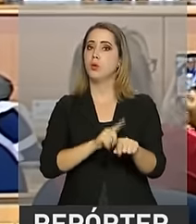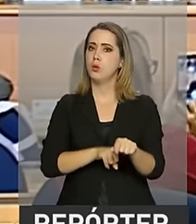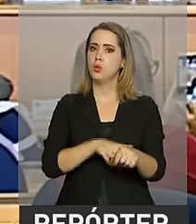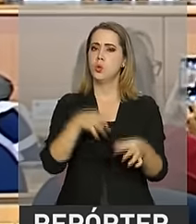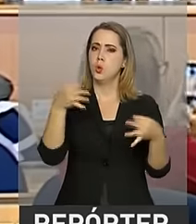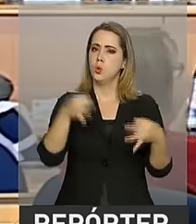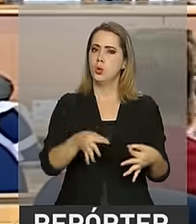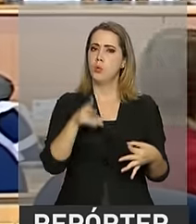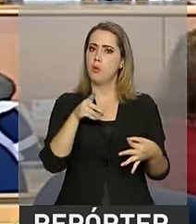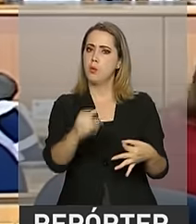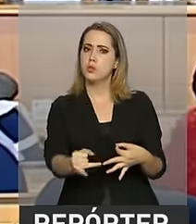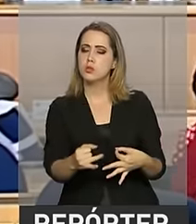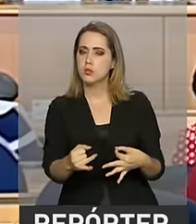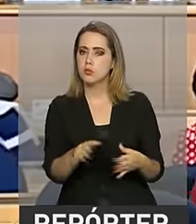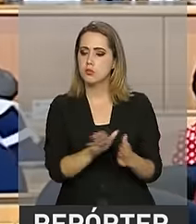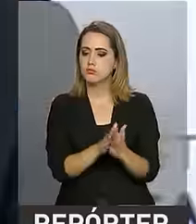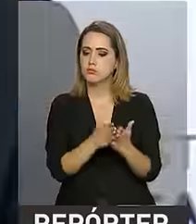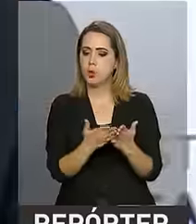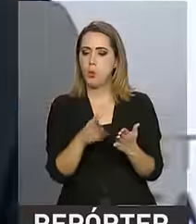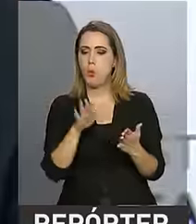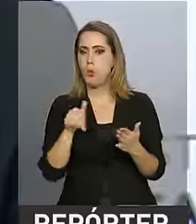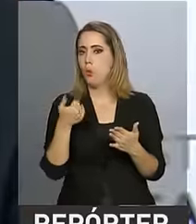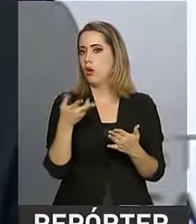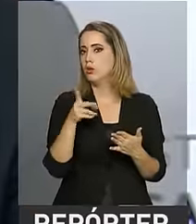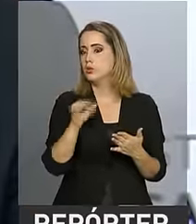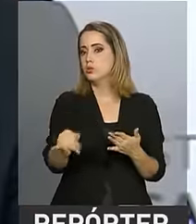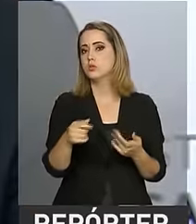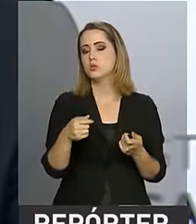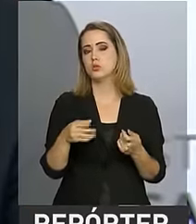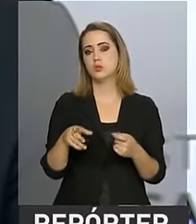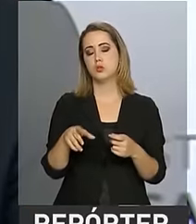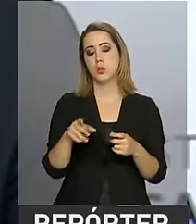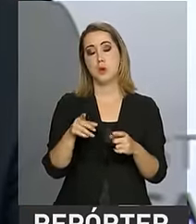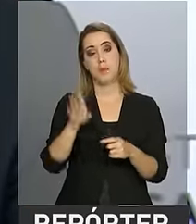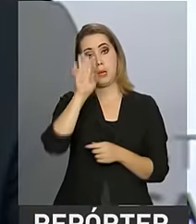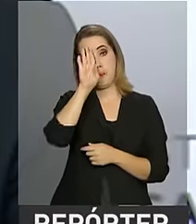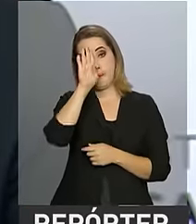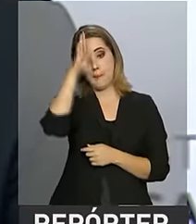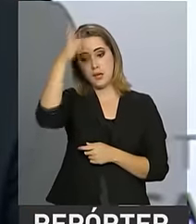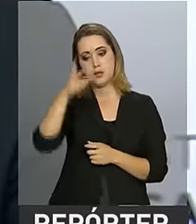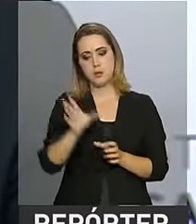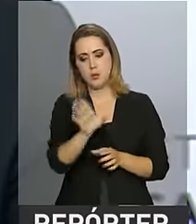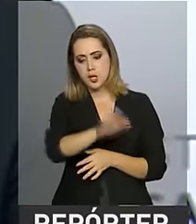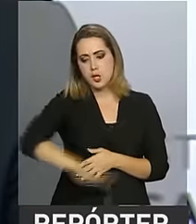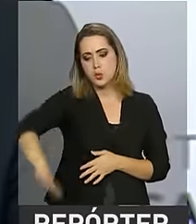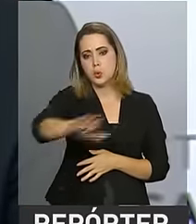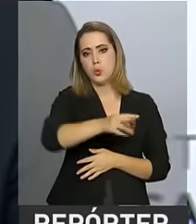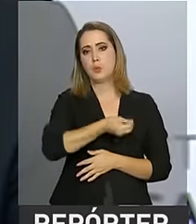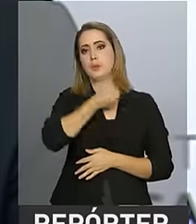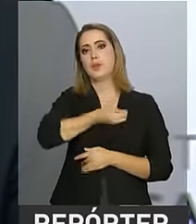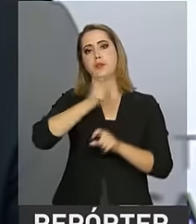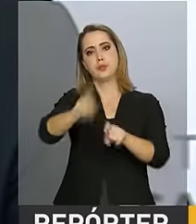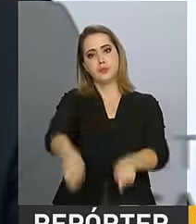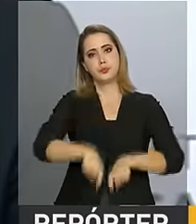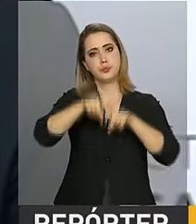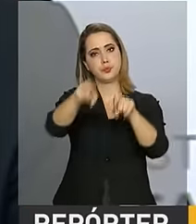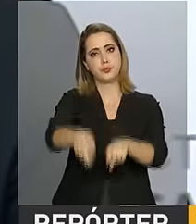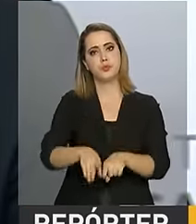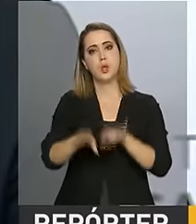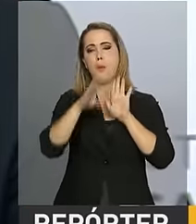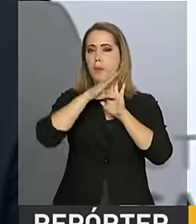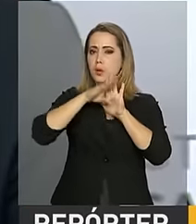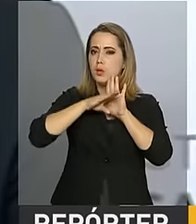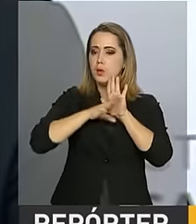vacinação enfatizando a necessidade de vacinar a zona rural principalmente ajudando na programação na